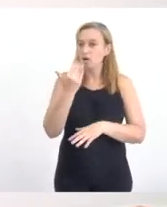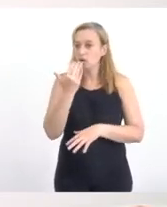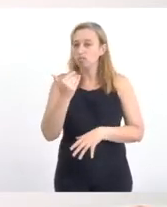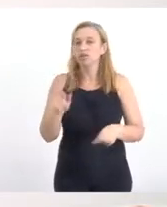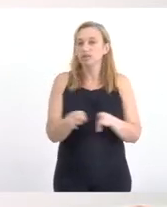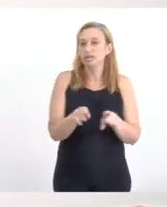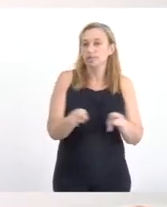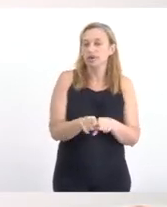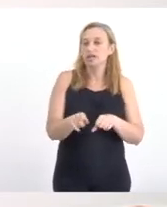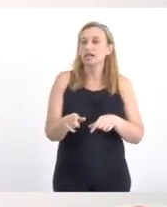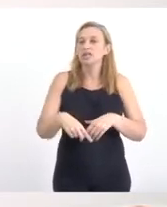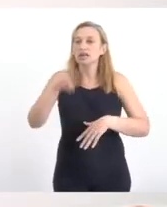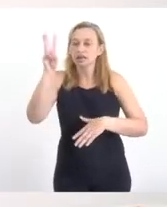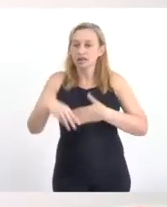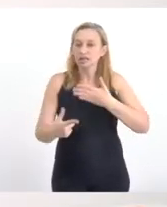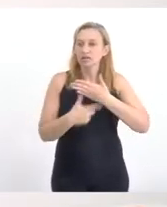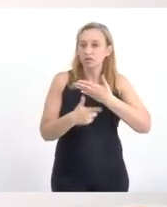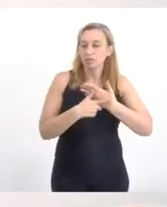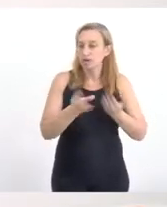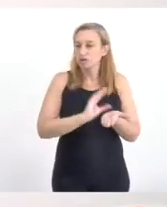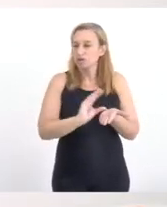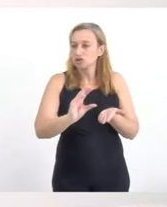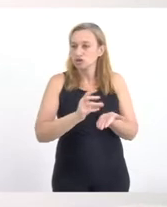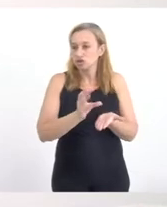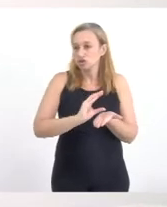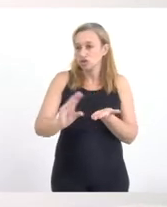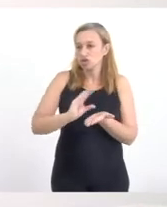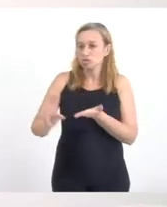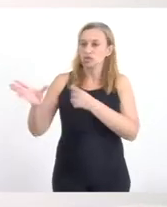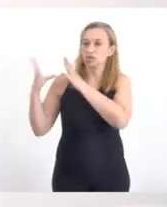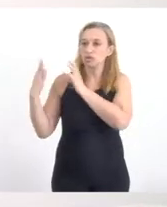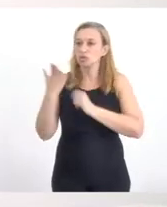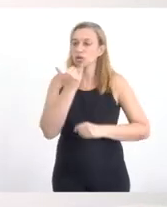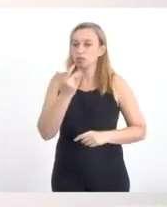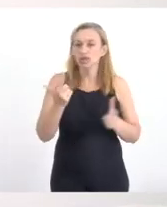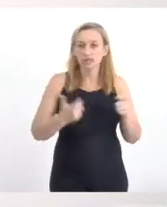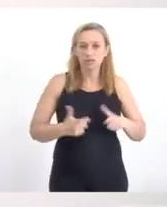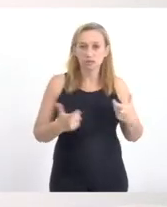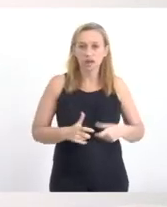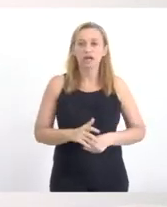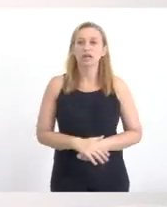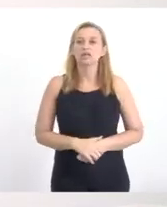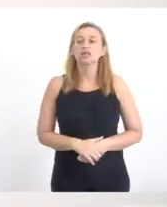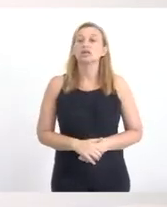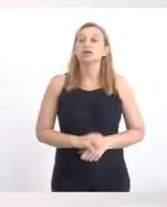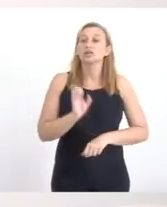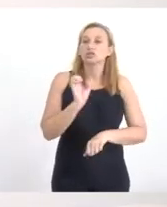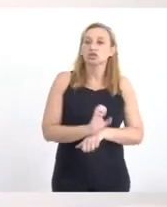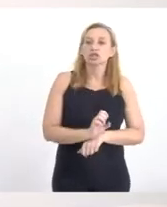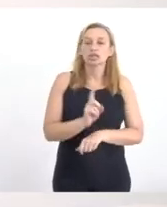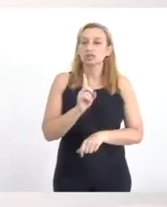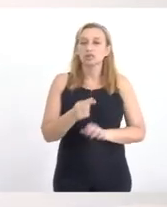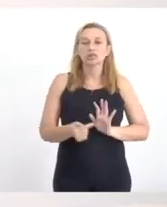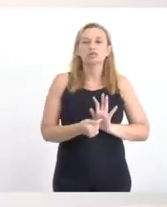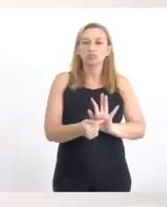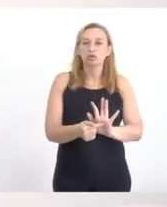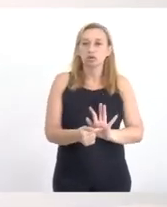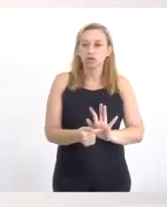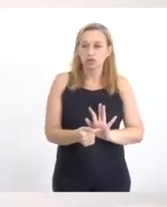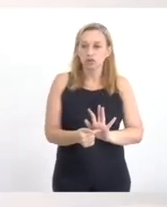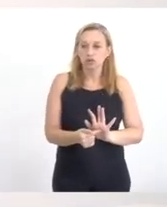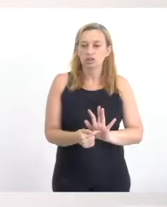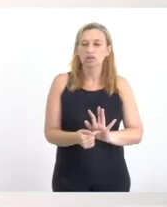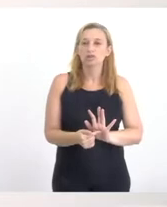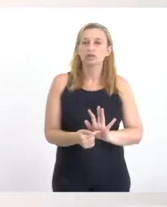nesse papel de distribuição de sexta né nesse local em que o estado não se mostra presente